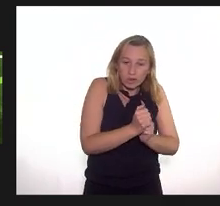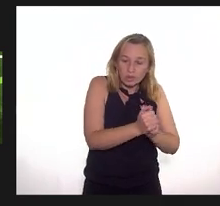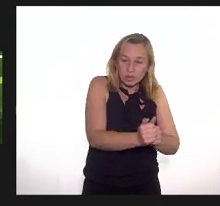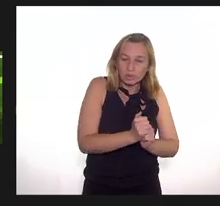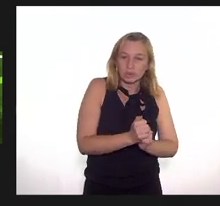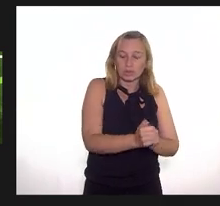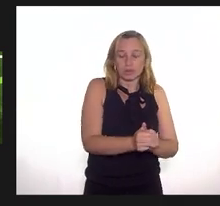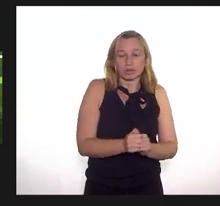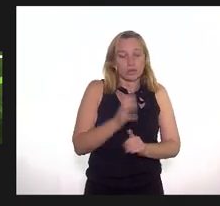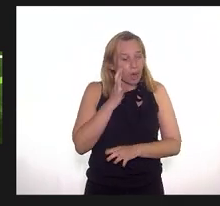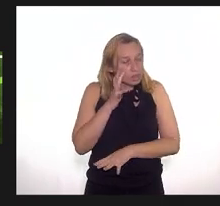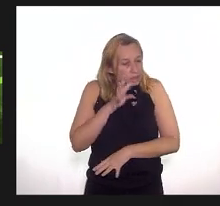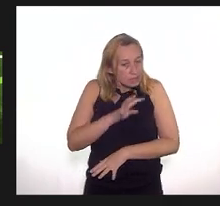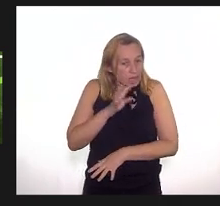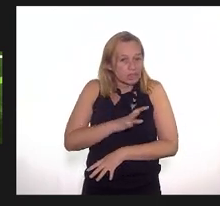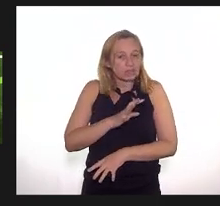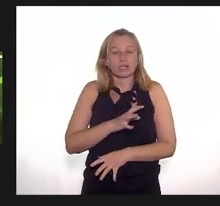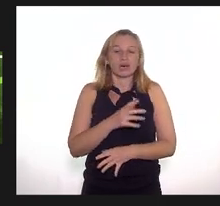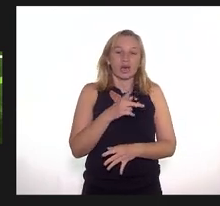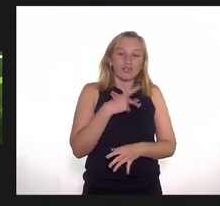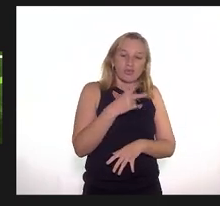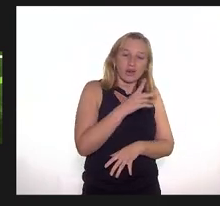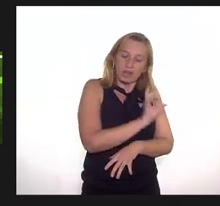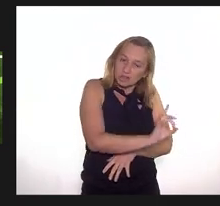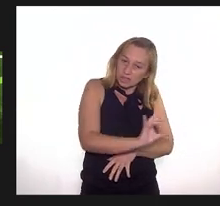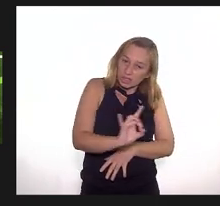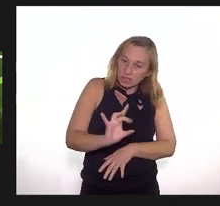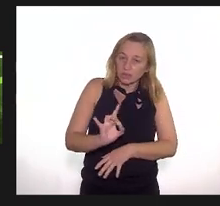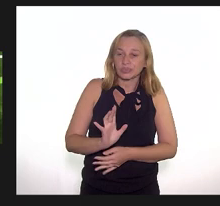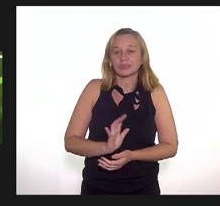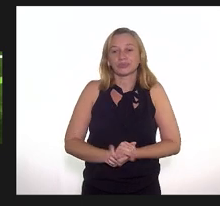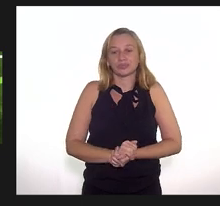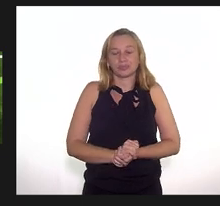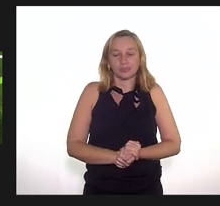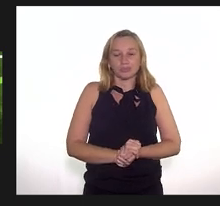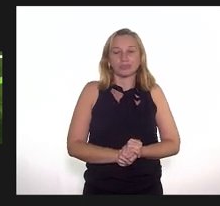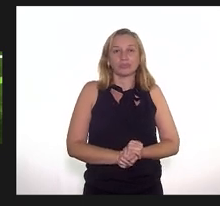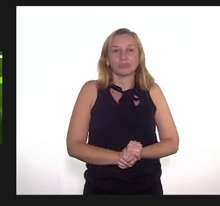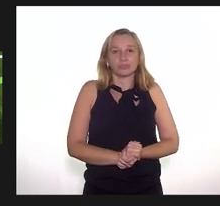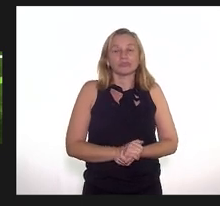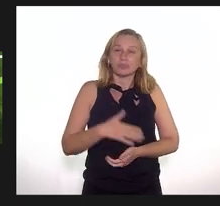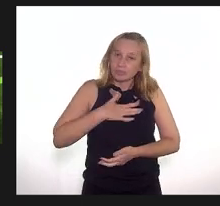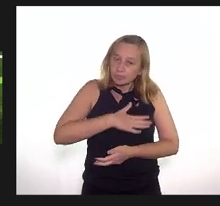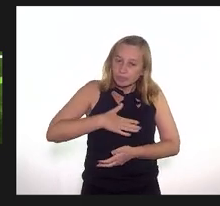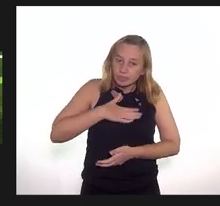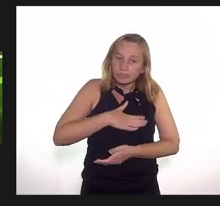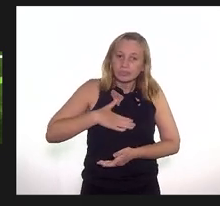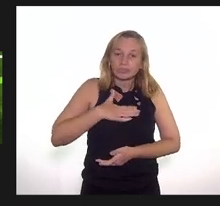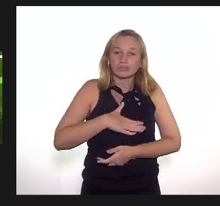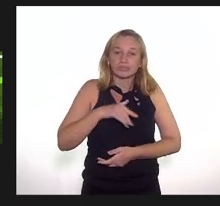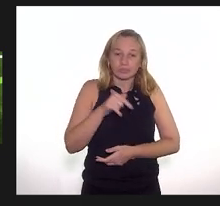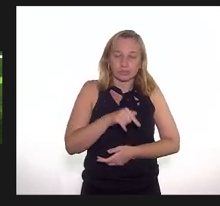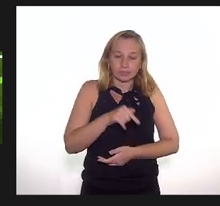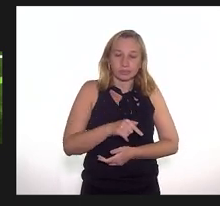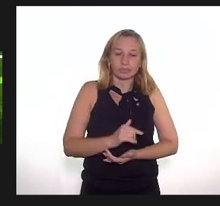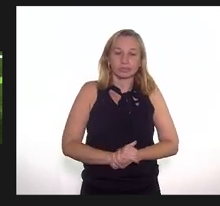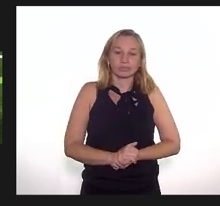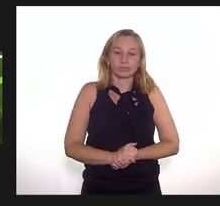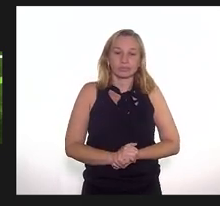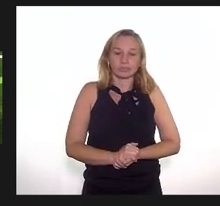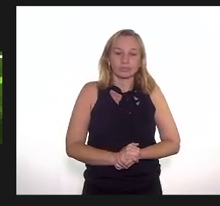bem atenta, né, as falas que me antecederam, né, e gostaria aqui de